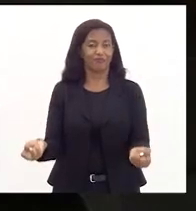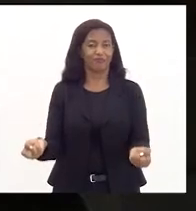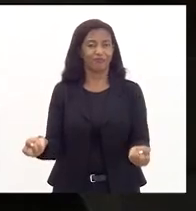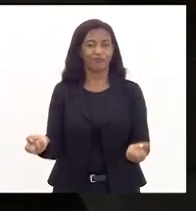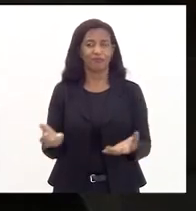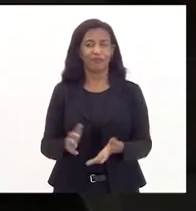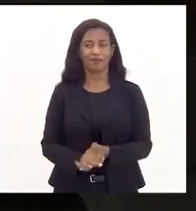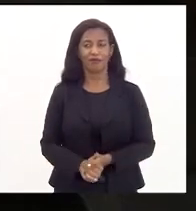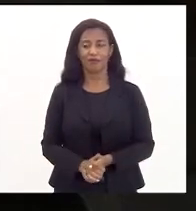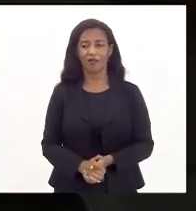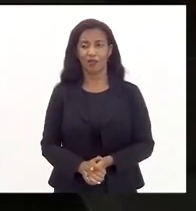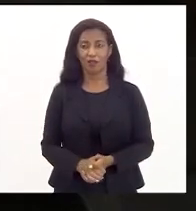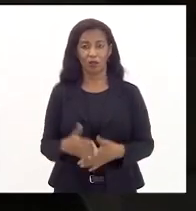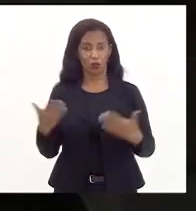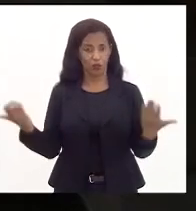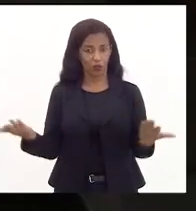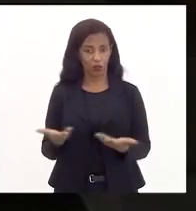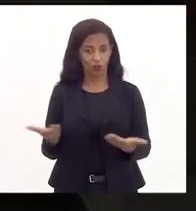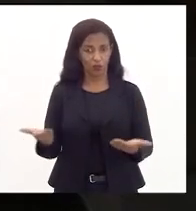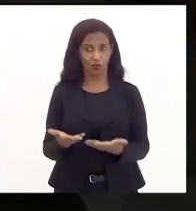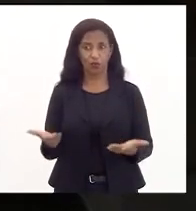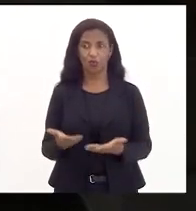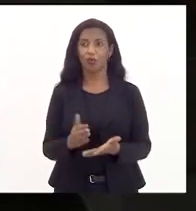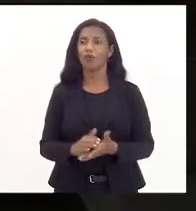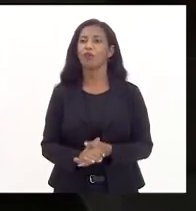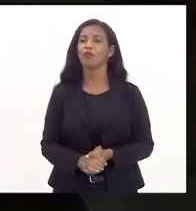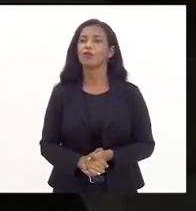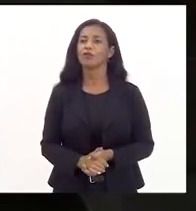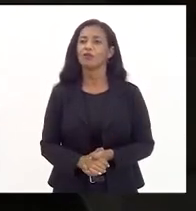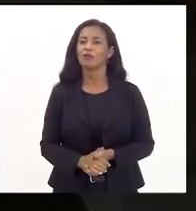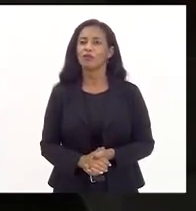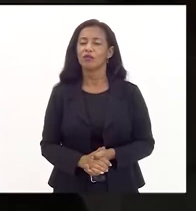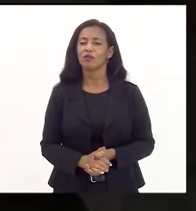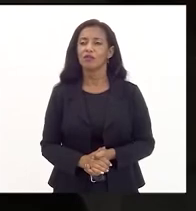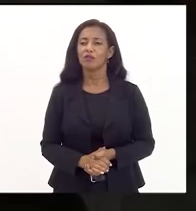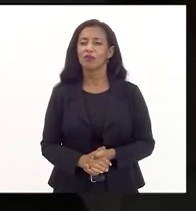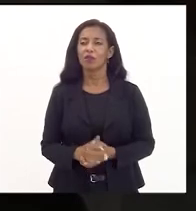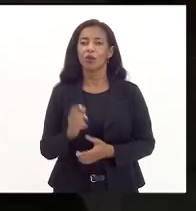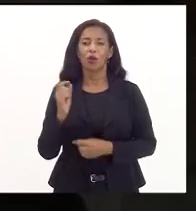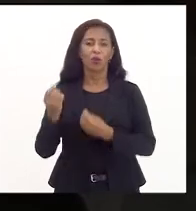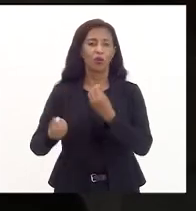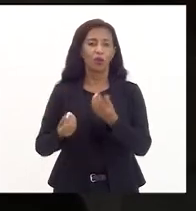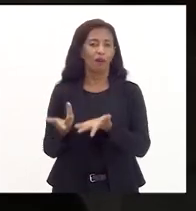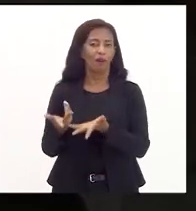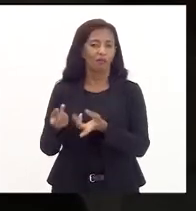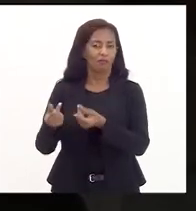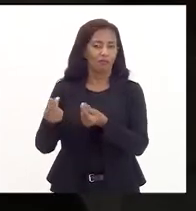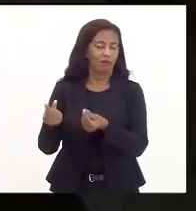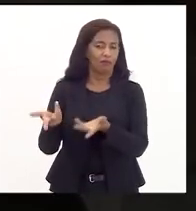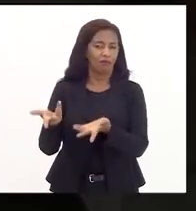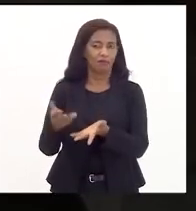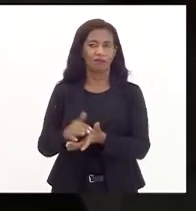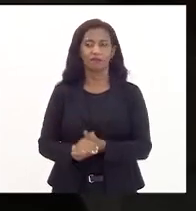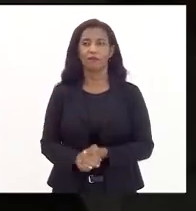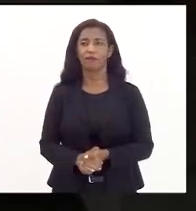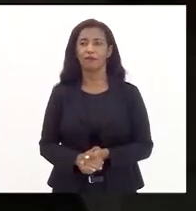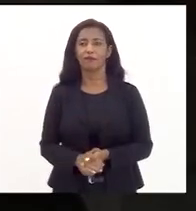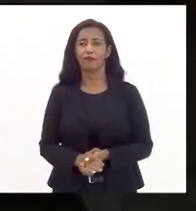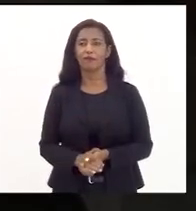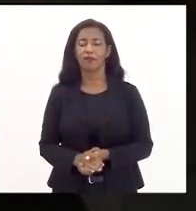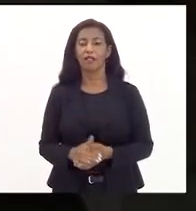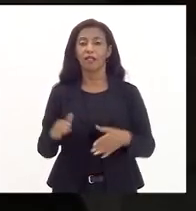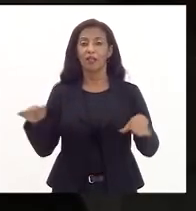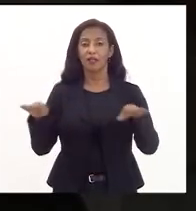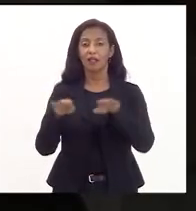Este editorial de hoje, do Jornal Globo, que é nada mais, nada menos que a